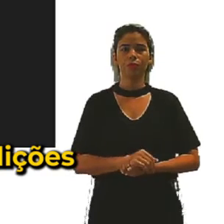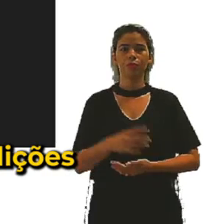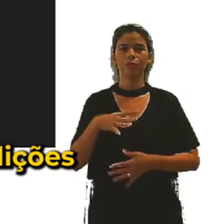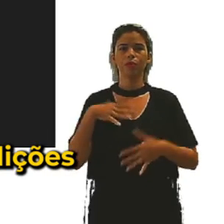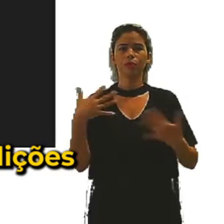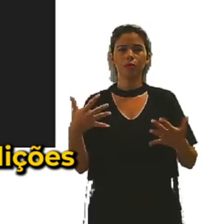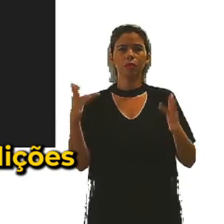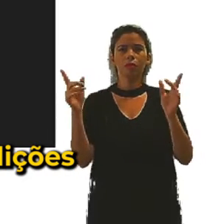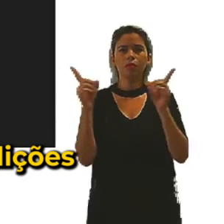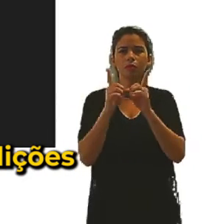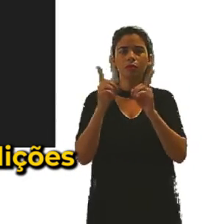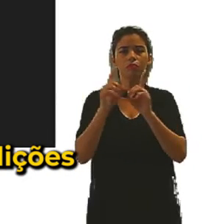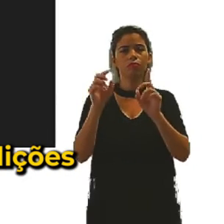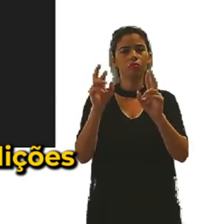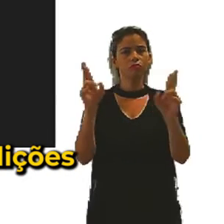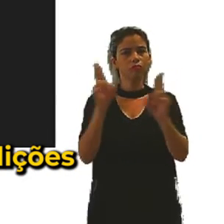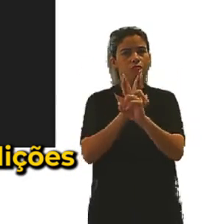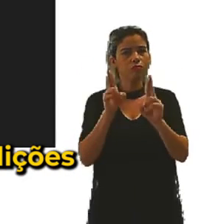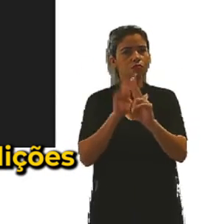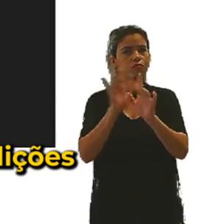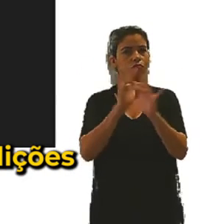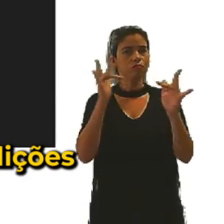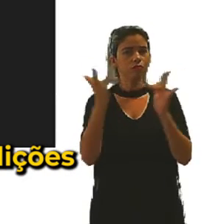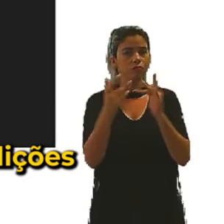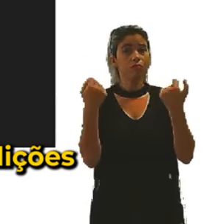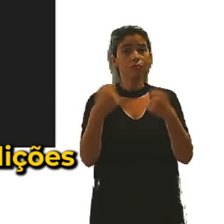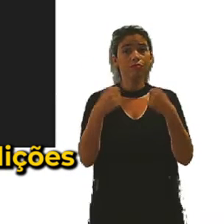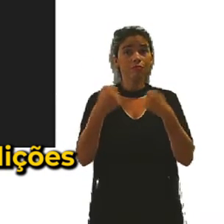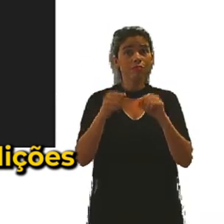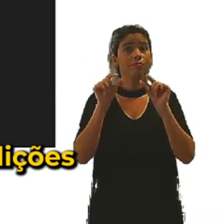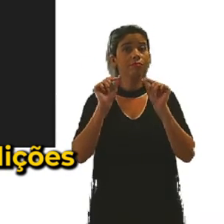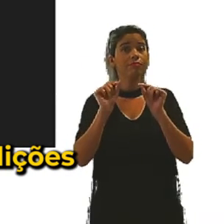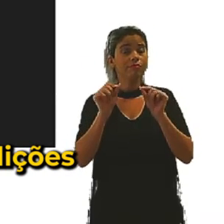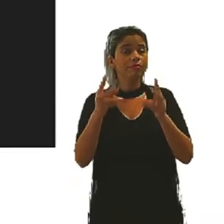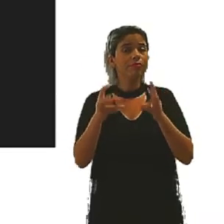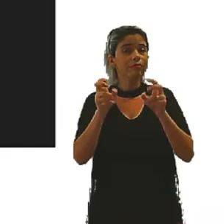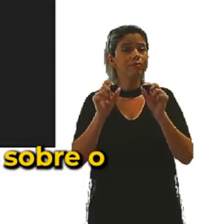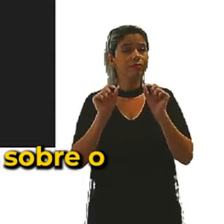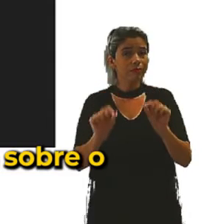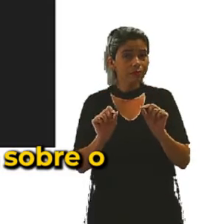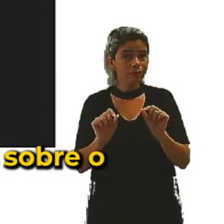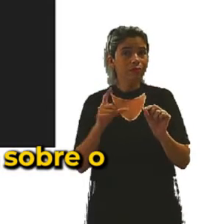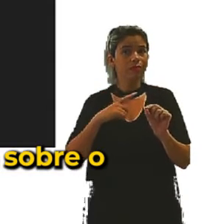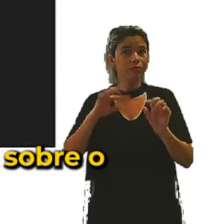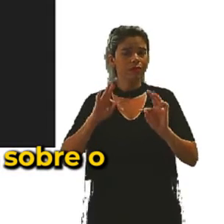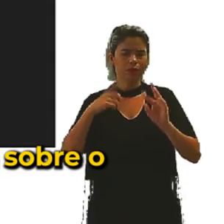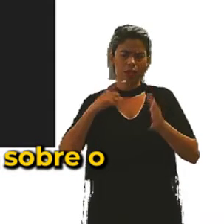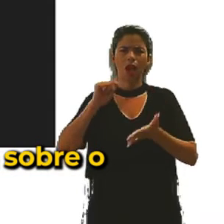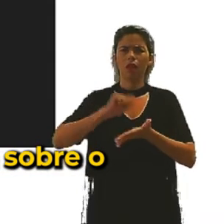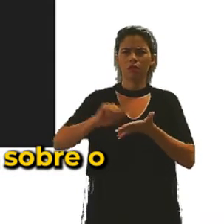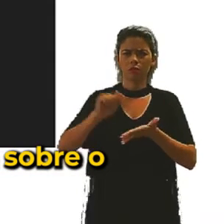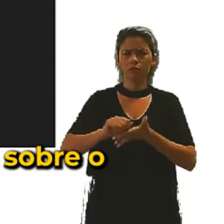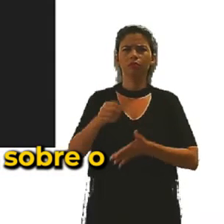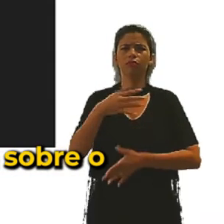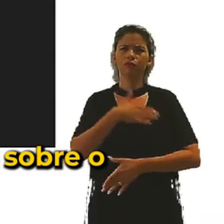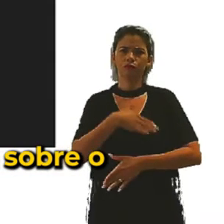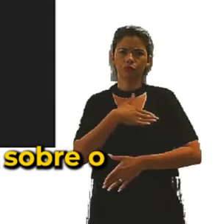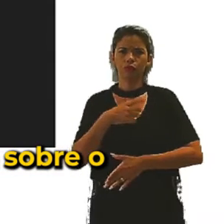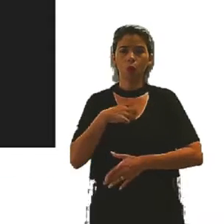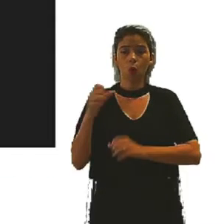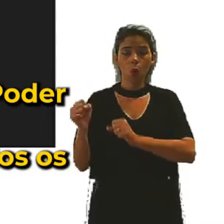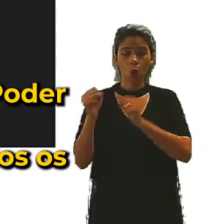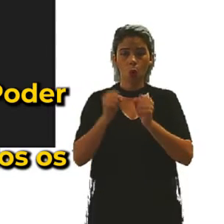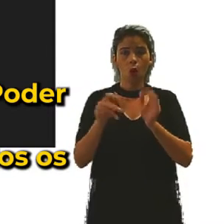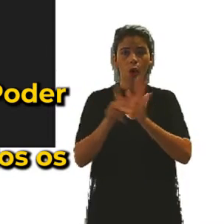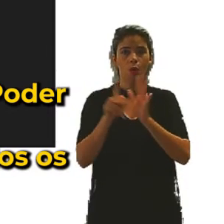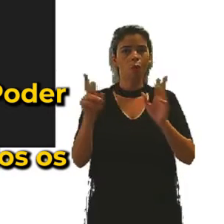nós temos que sempre verificar algumas lições trazidas, né, por Melanie Ferguson, né, que é uma escritora estadunidense que fala sobre o poder das